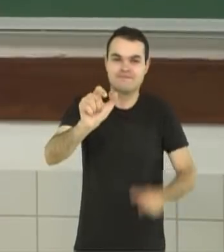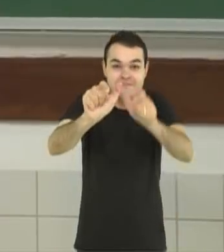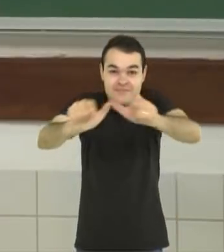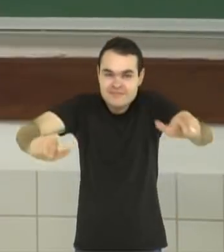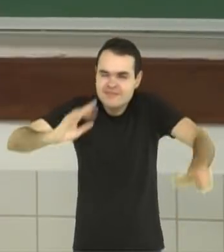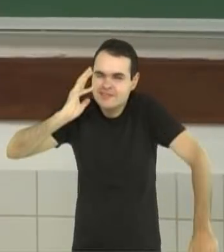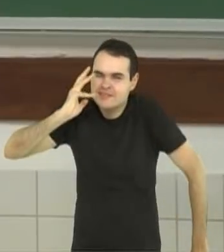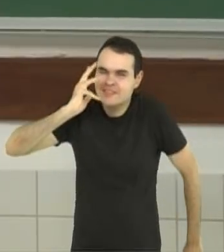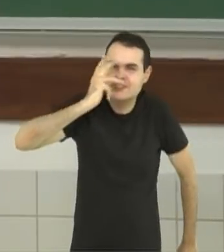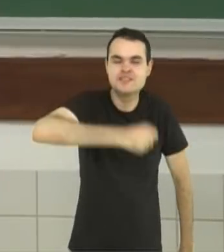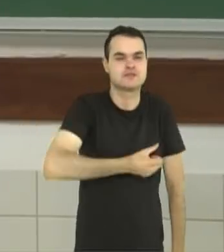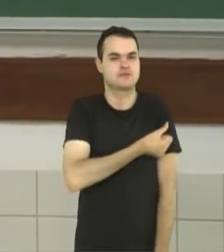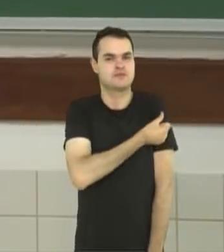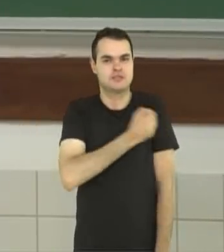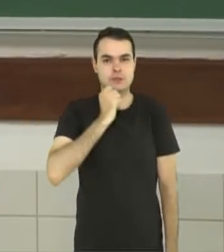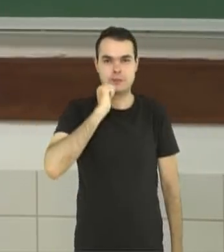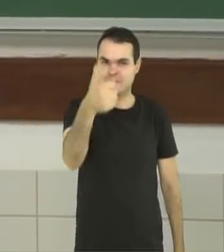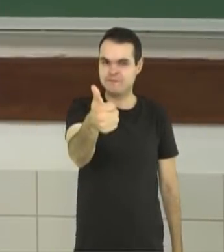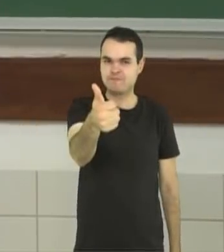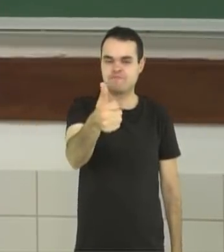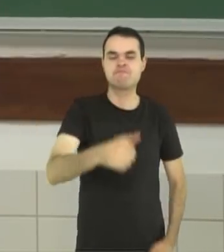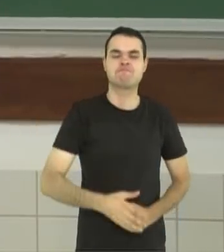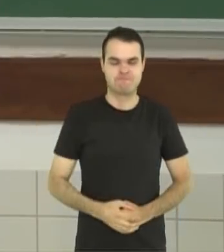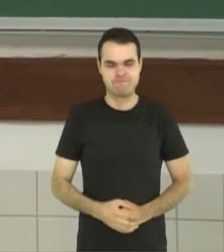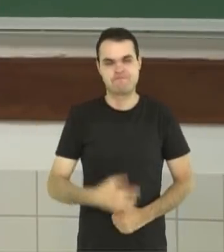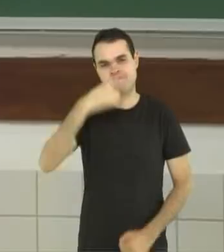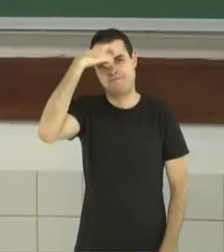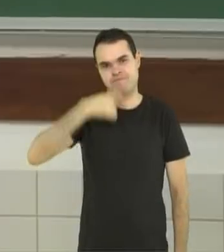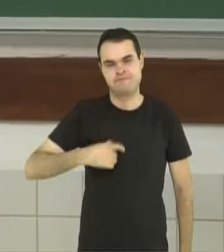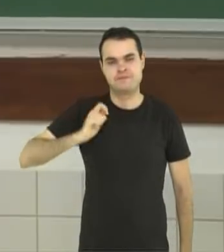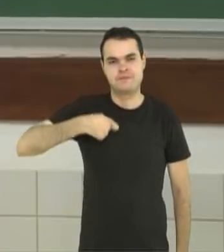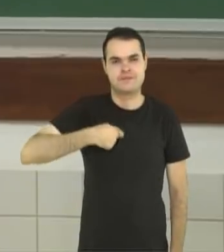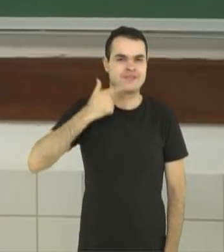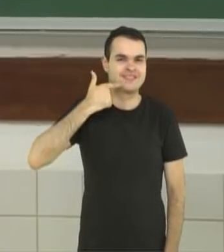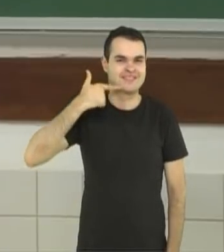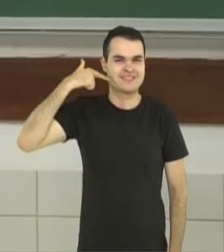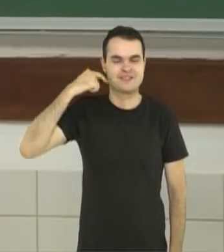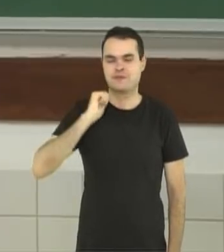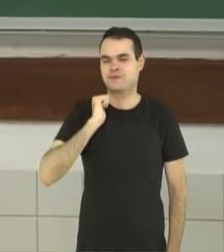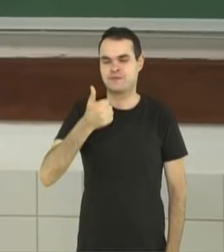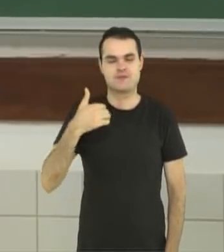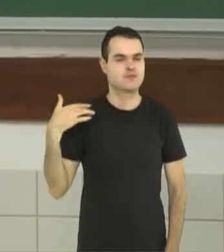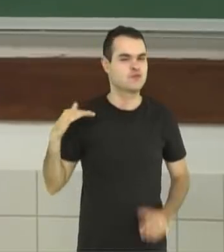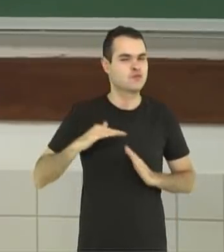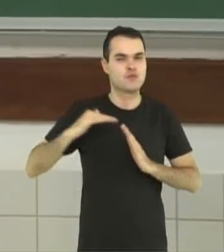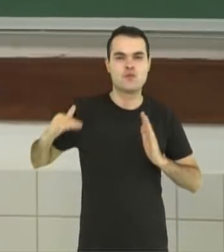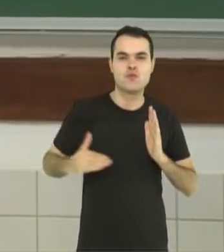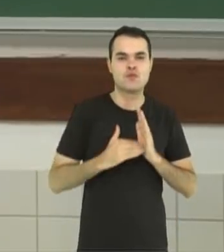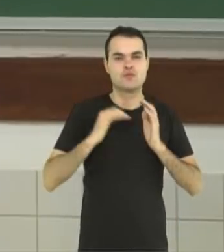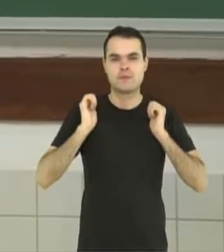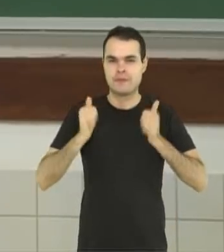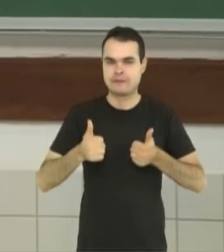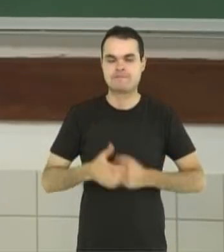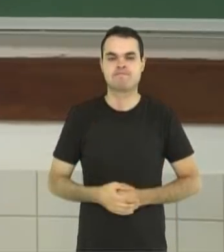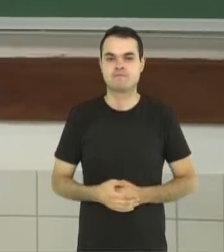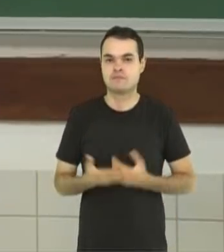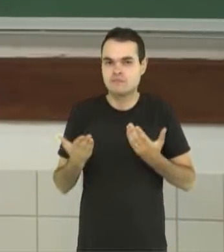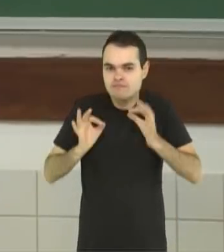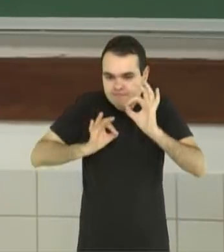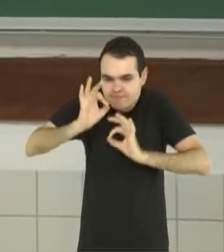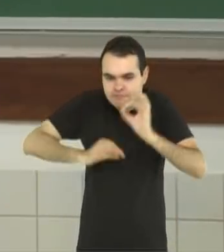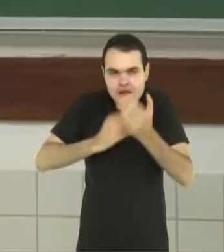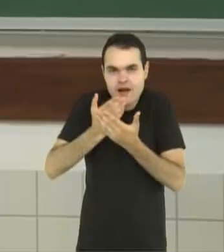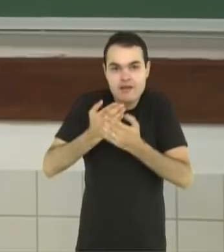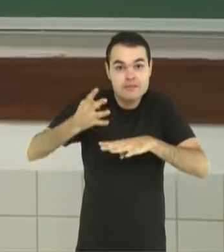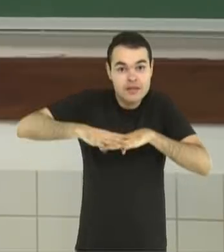galerinha linda do sexto ano, tudo bem com vocês? Aqui com a professora Neomar tá tudo bem. Então, nós preparamos aqui mais uma